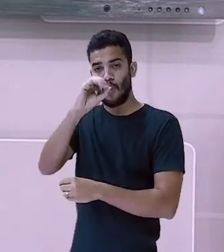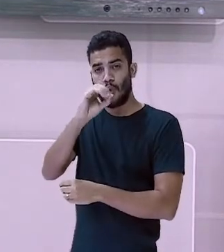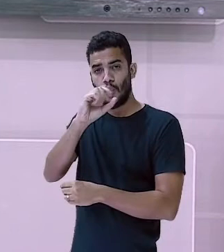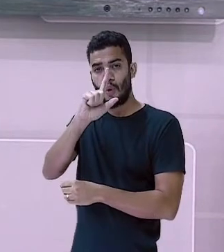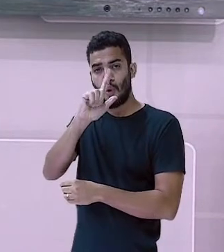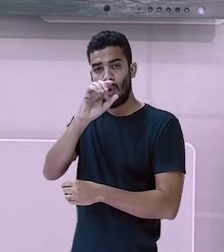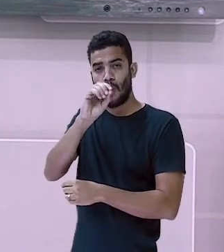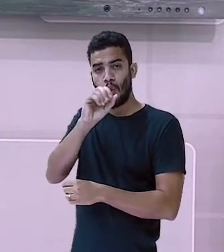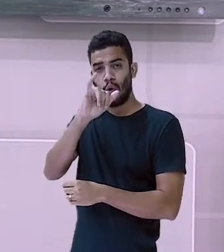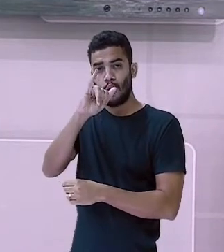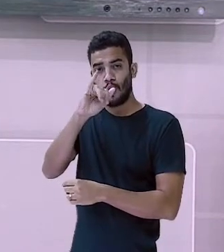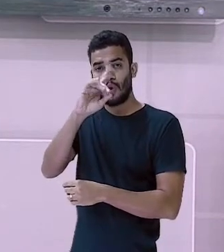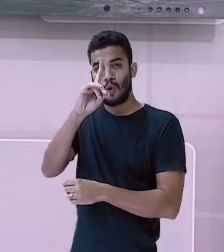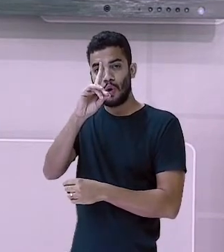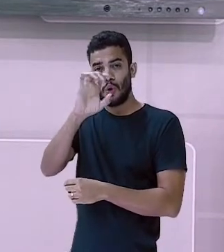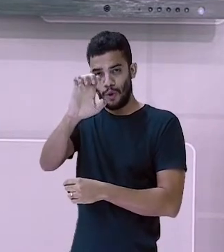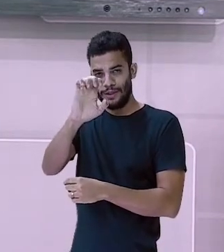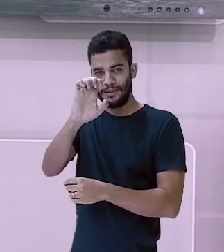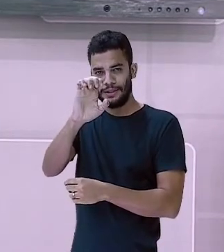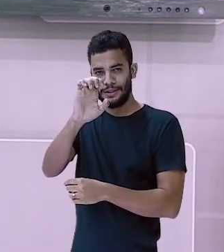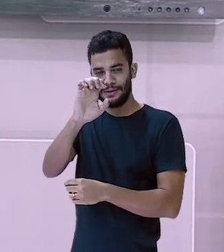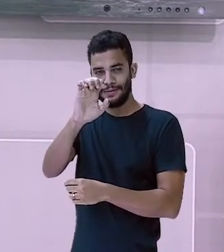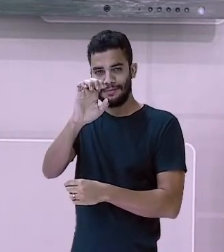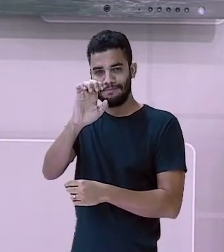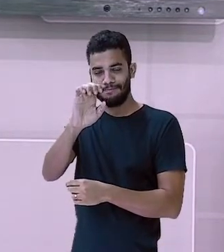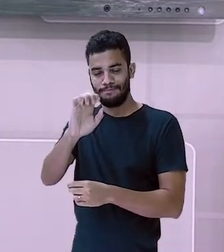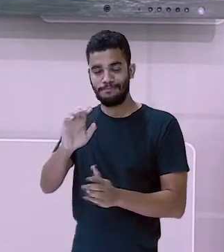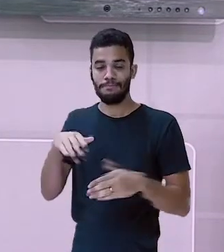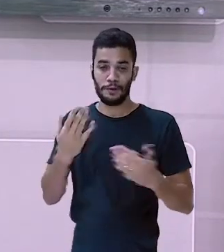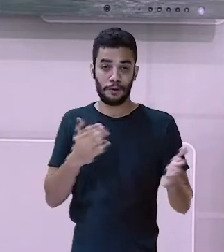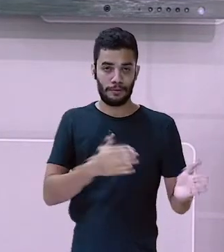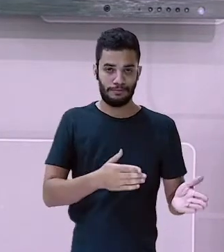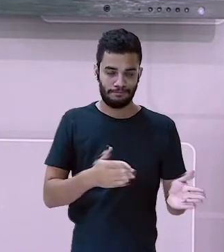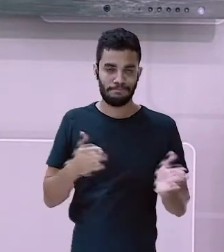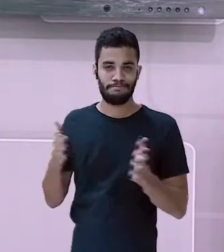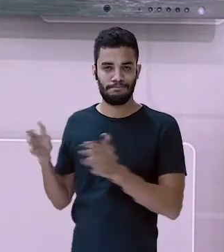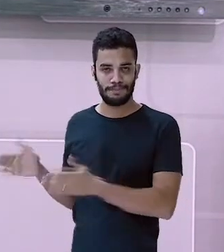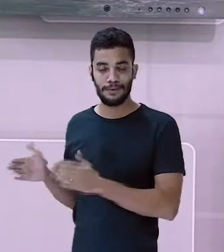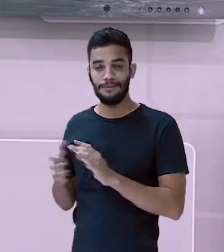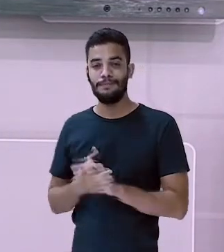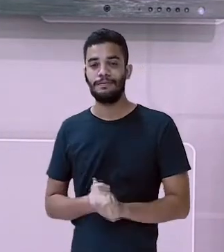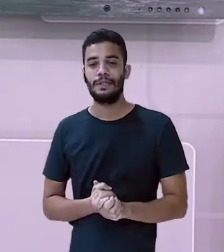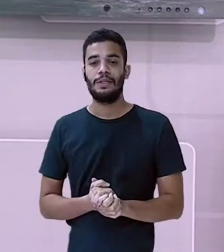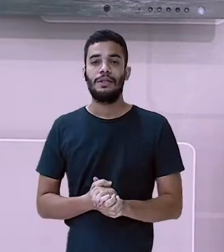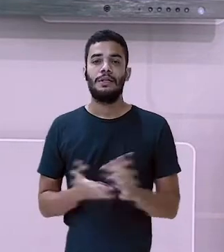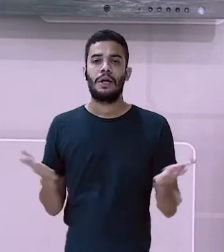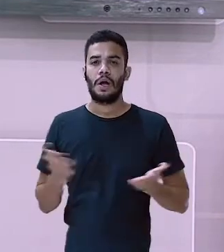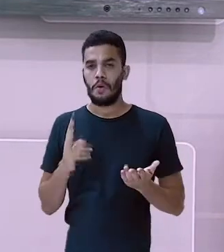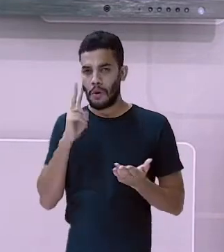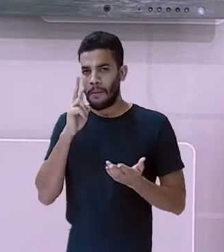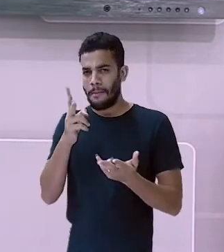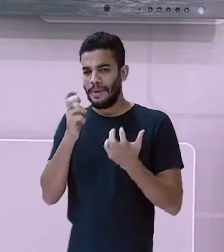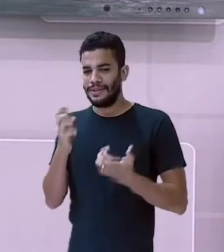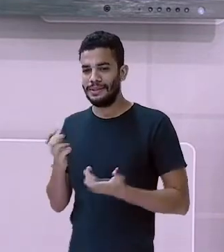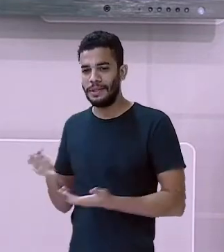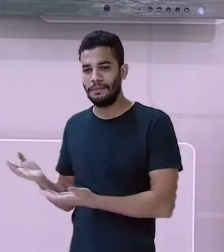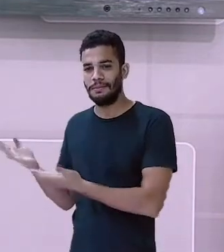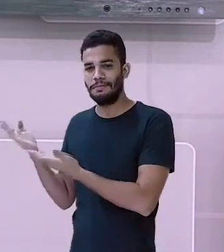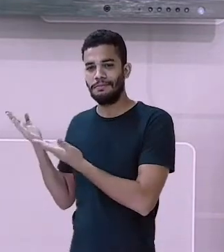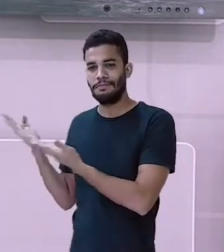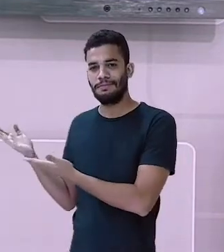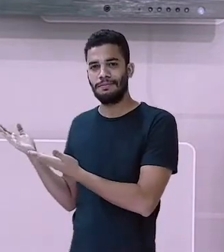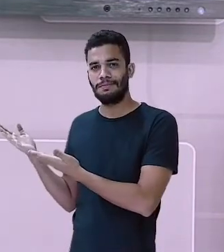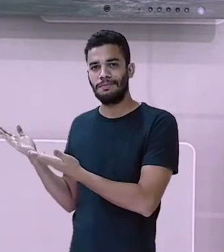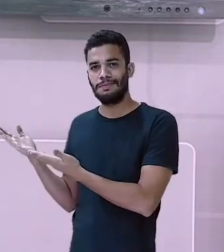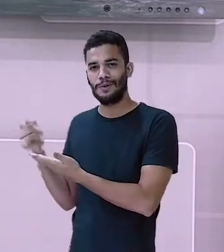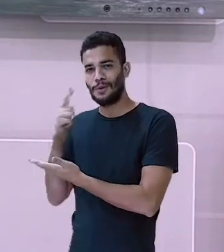Vamos dar asas à nossa imaginação. Vamos para esse local aqui? Gente, olha que delícia, olha